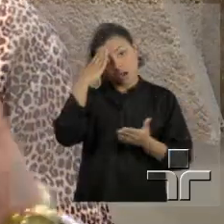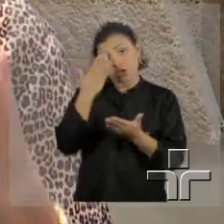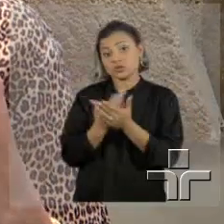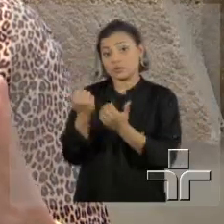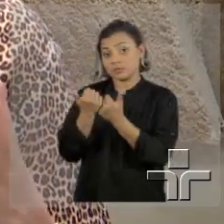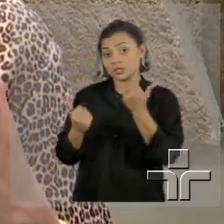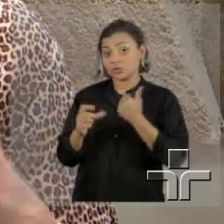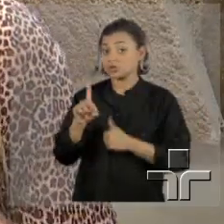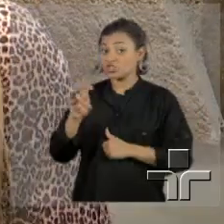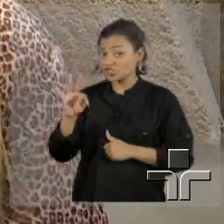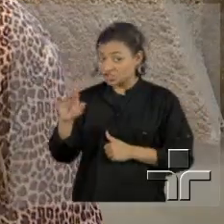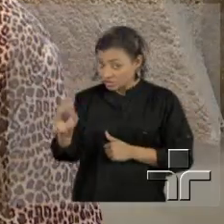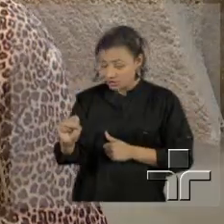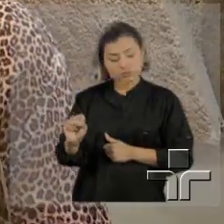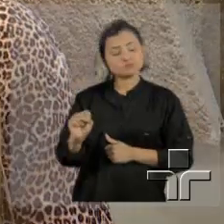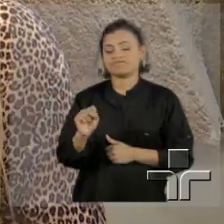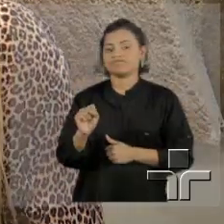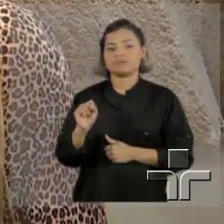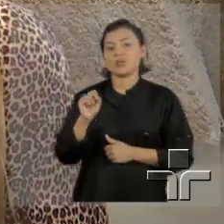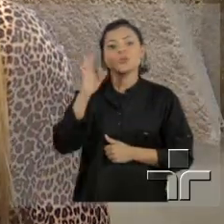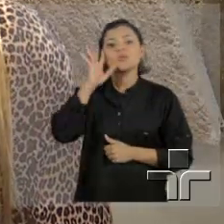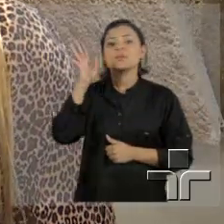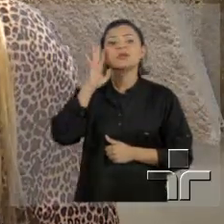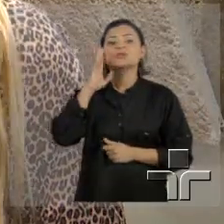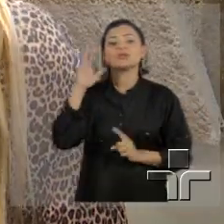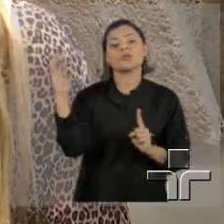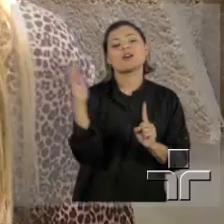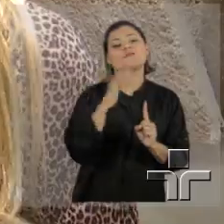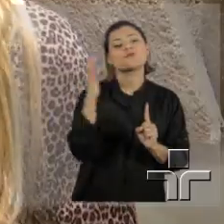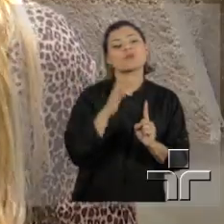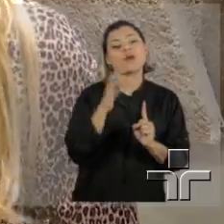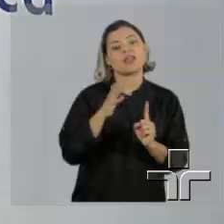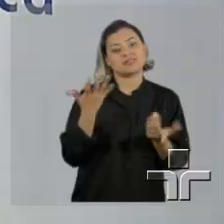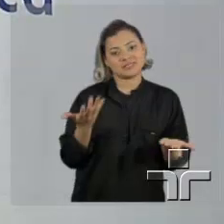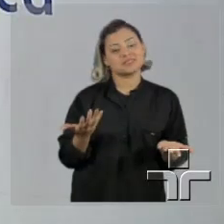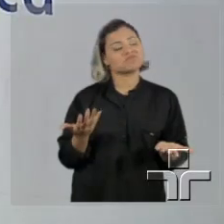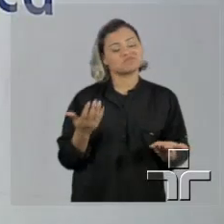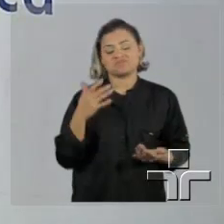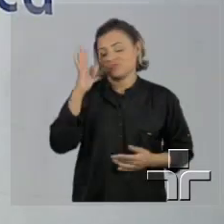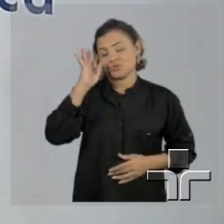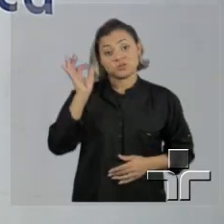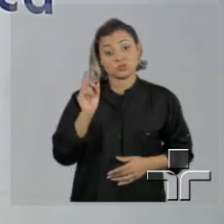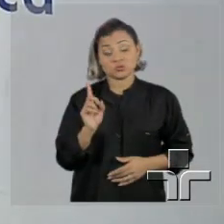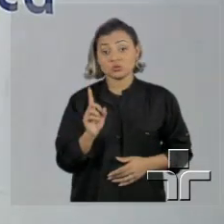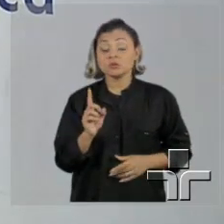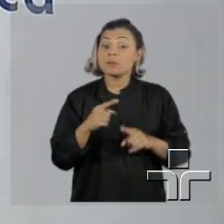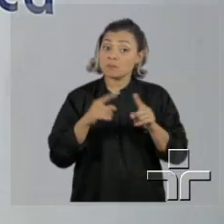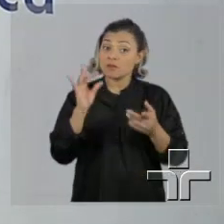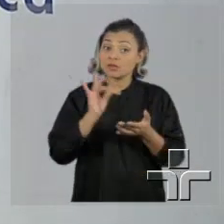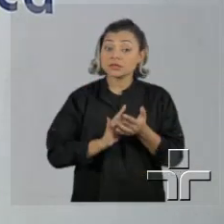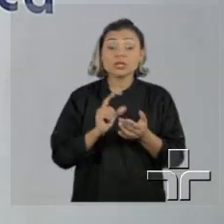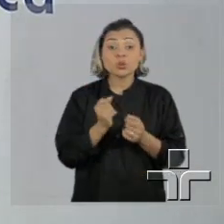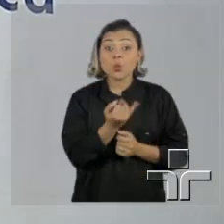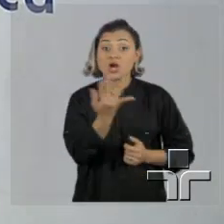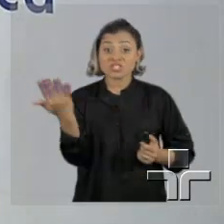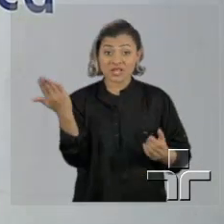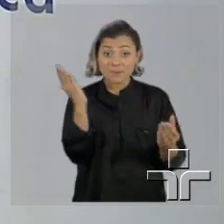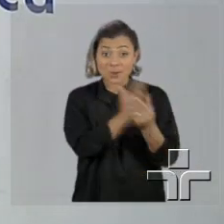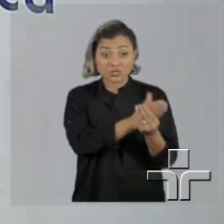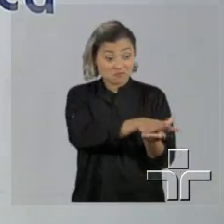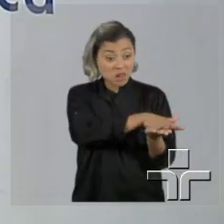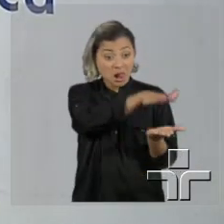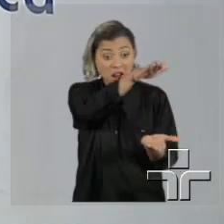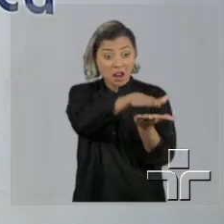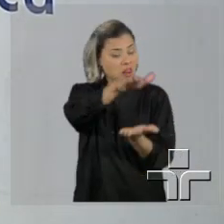não pensou no impacto que uma decisão dessa iria afetar. Ainda não há um consenso sobre o número de processos e